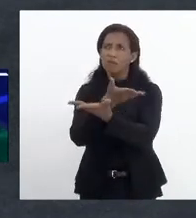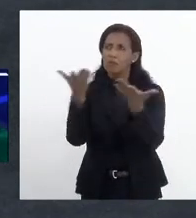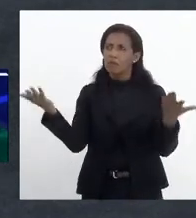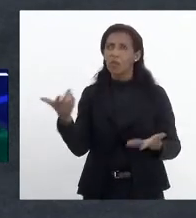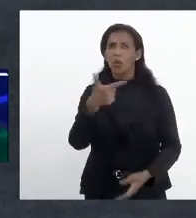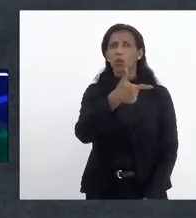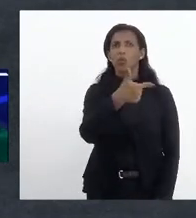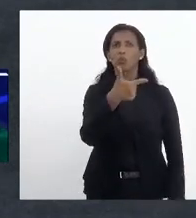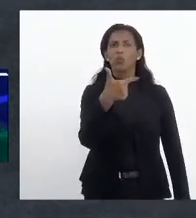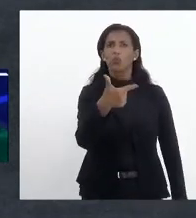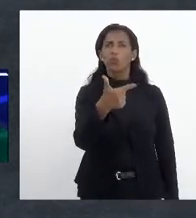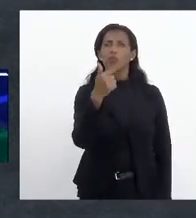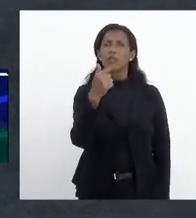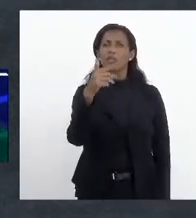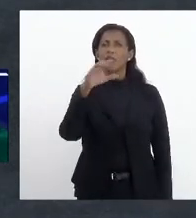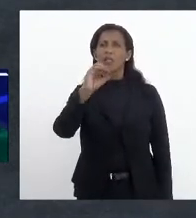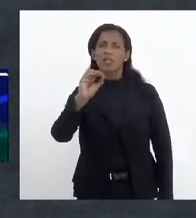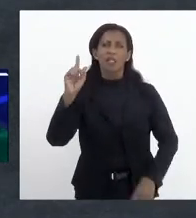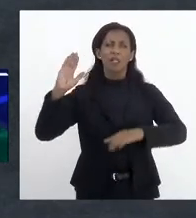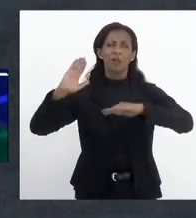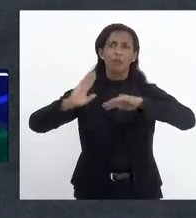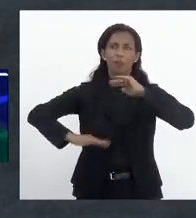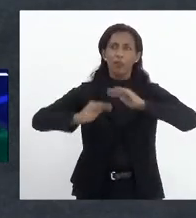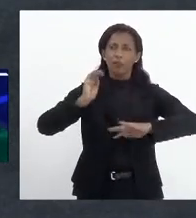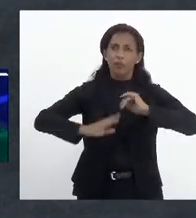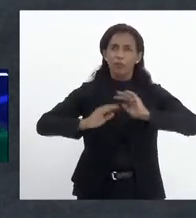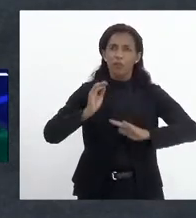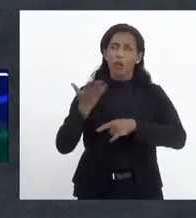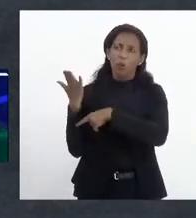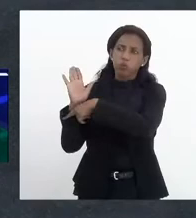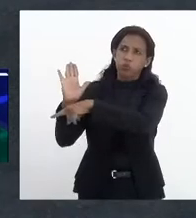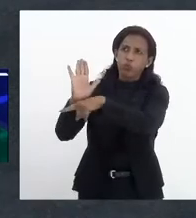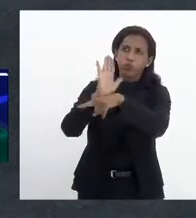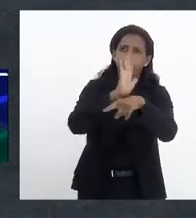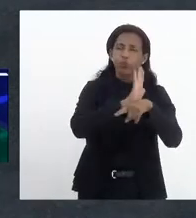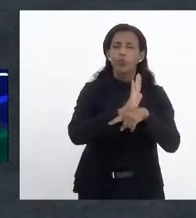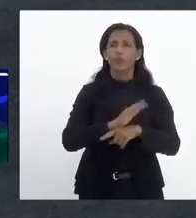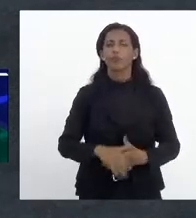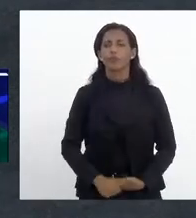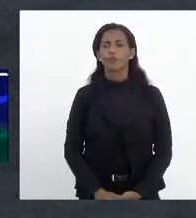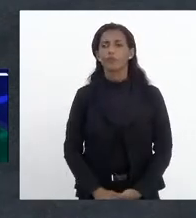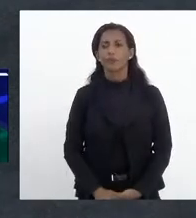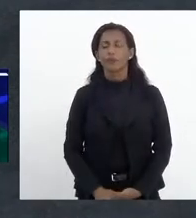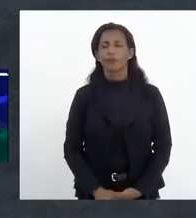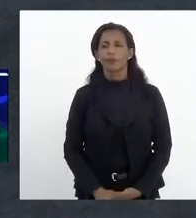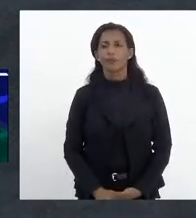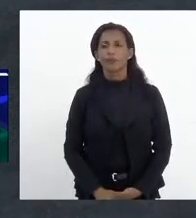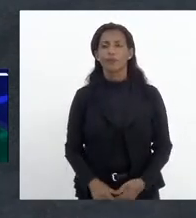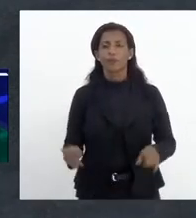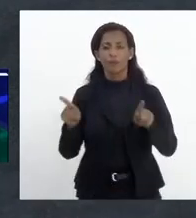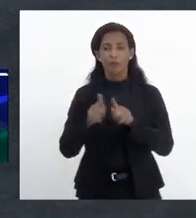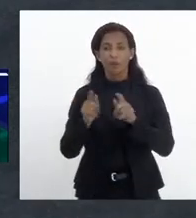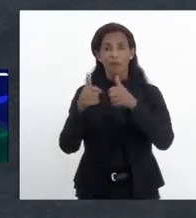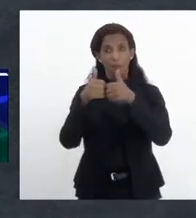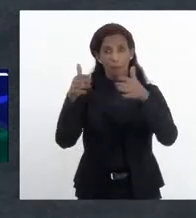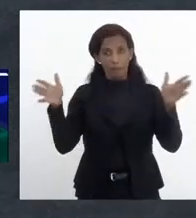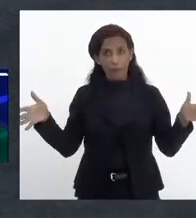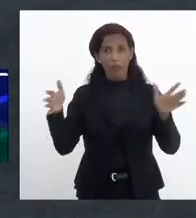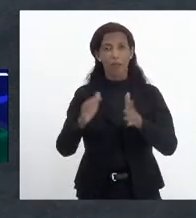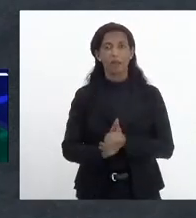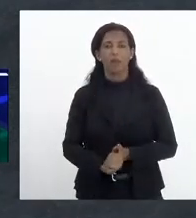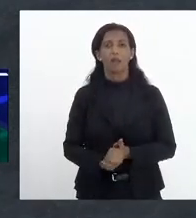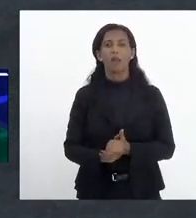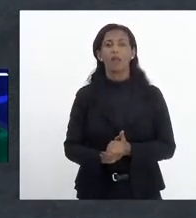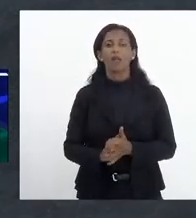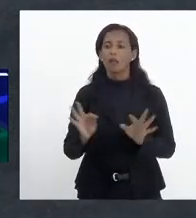São 270 profissionais que serão atendidos. E queria dizer o seguinte, está aberto a